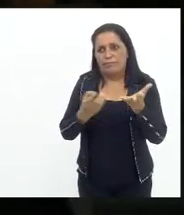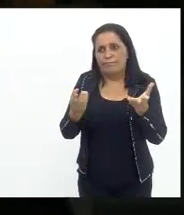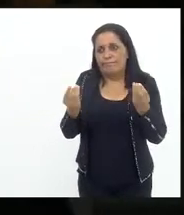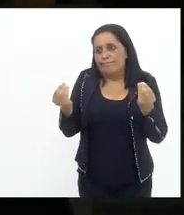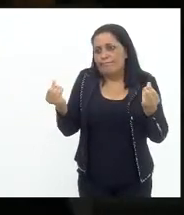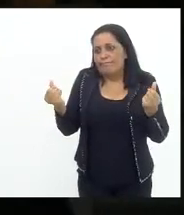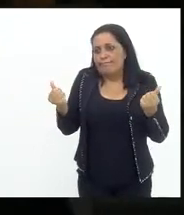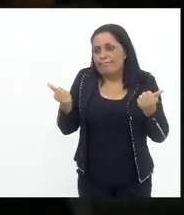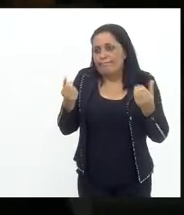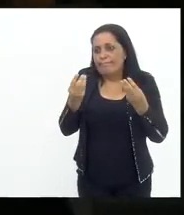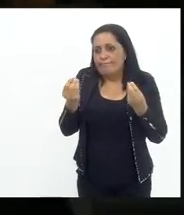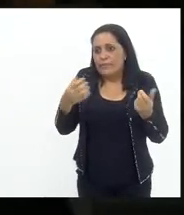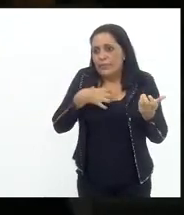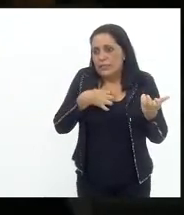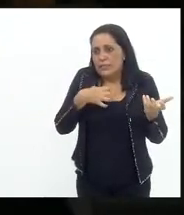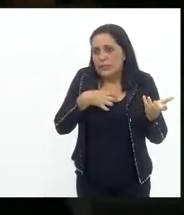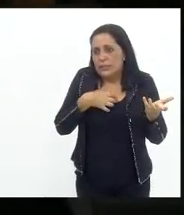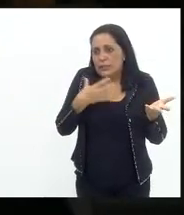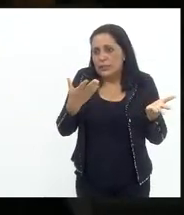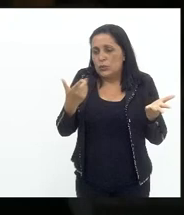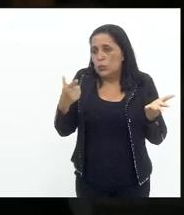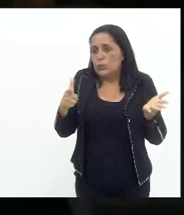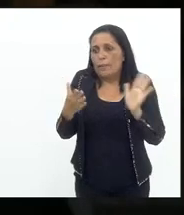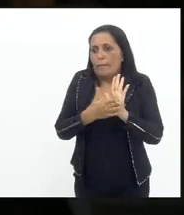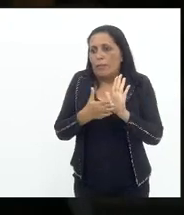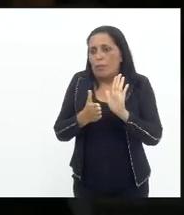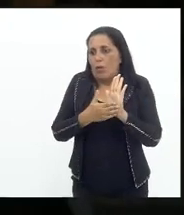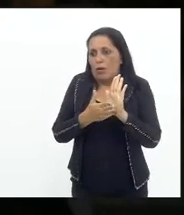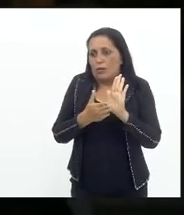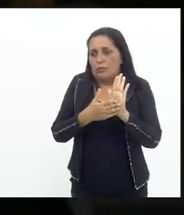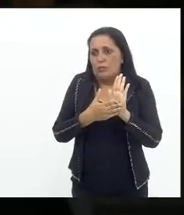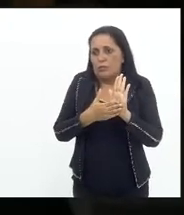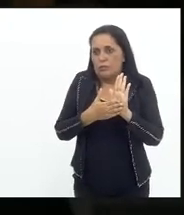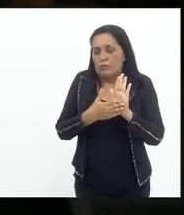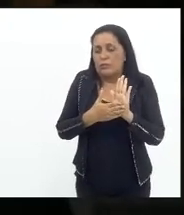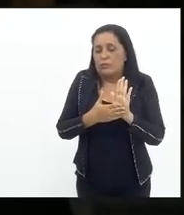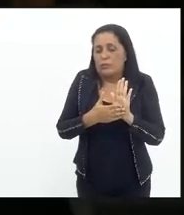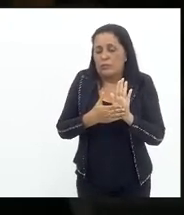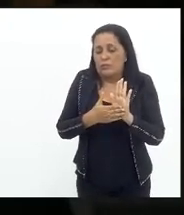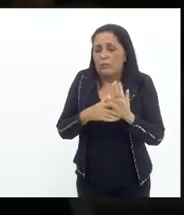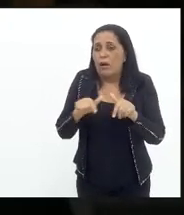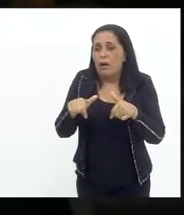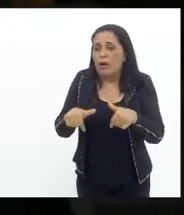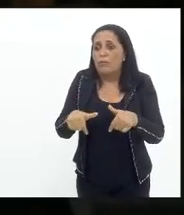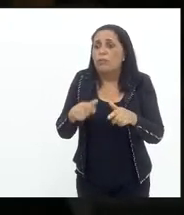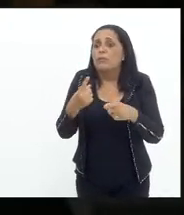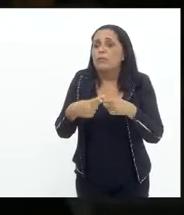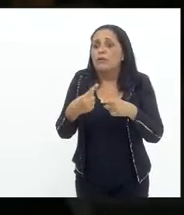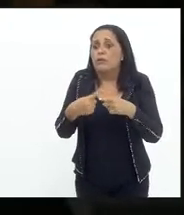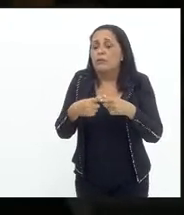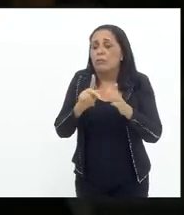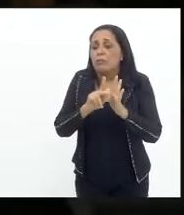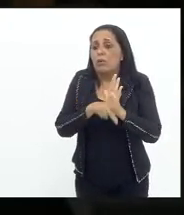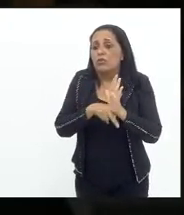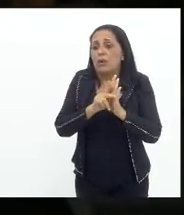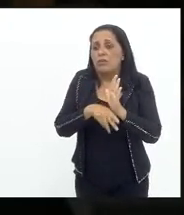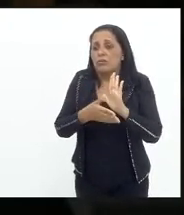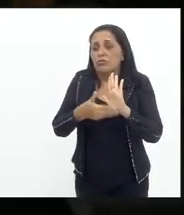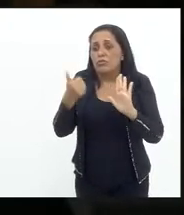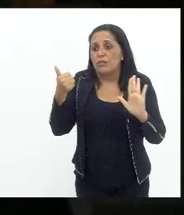nexo, fora de propósito, é feita para tirar o projeto de pauta.